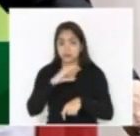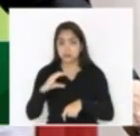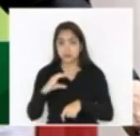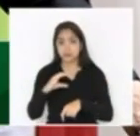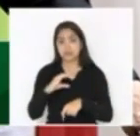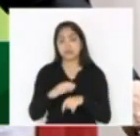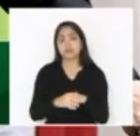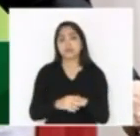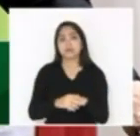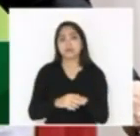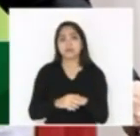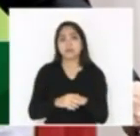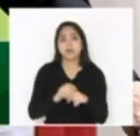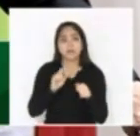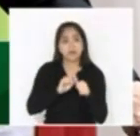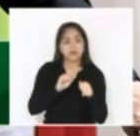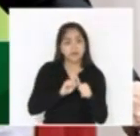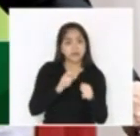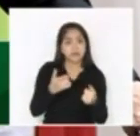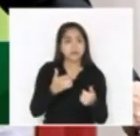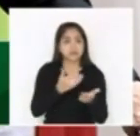para a execução de obras,